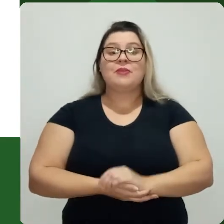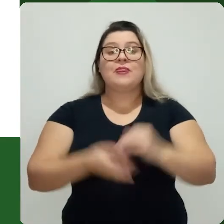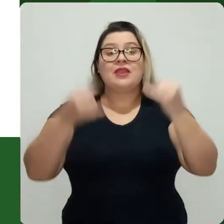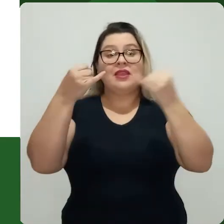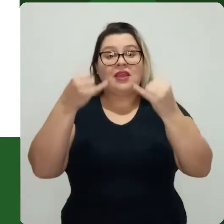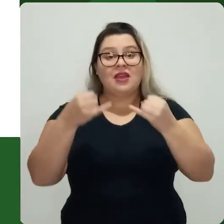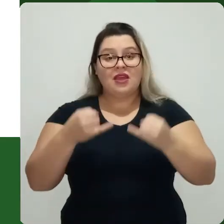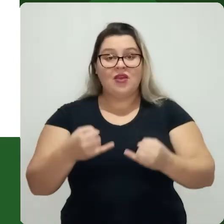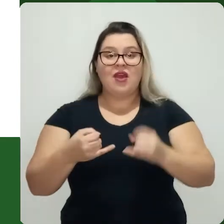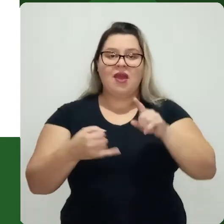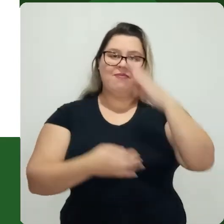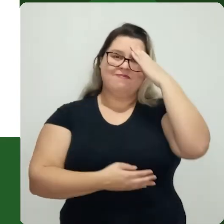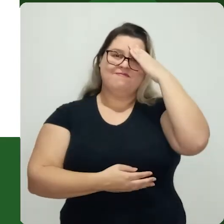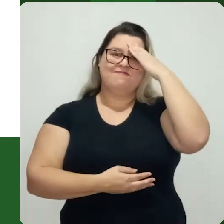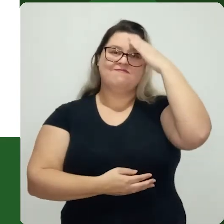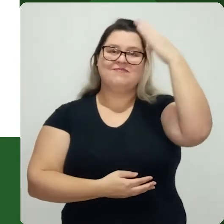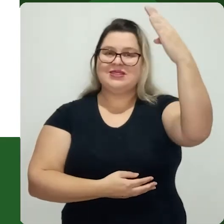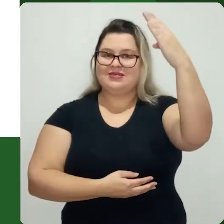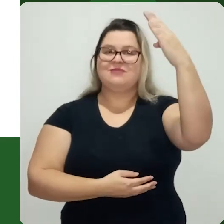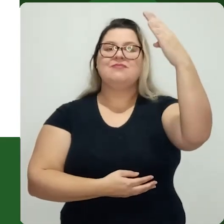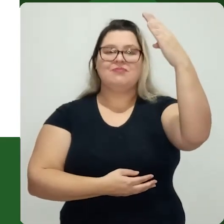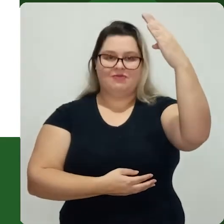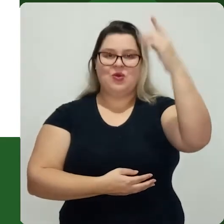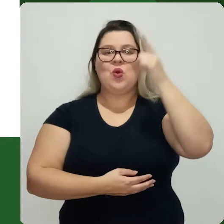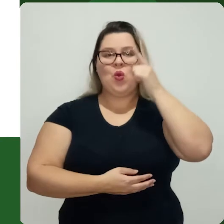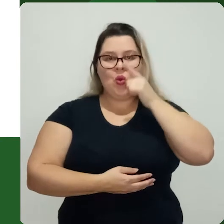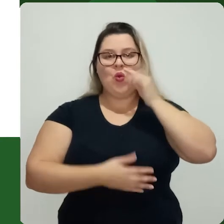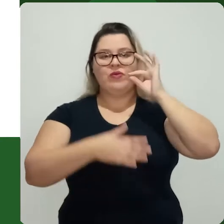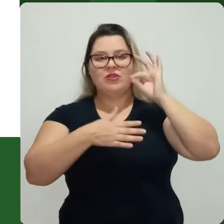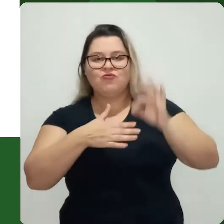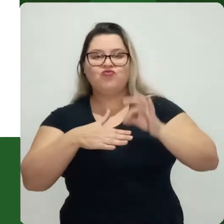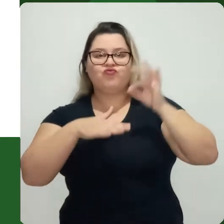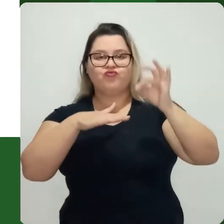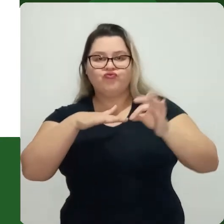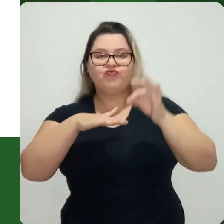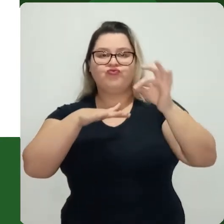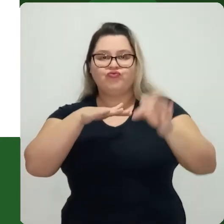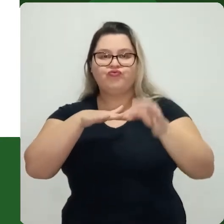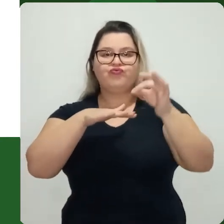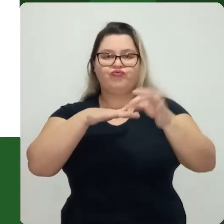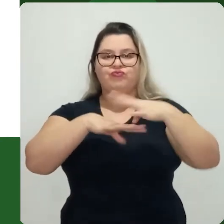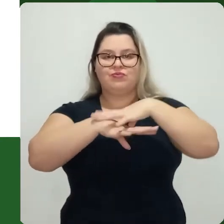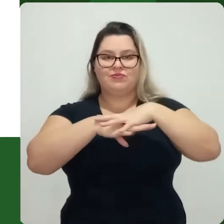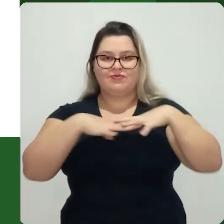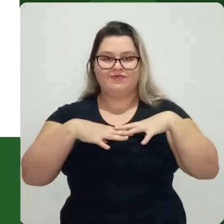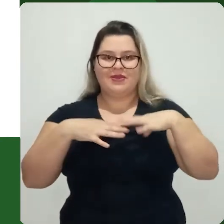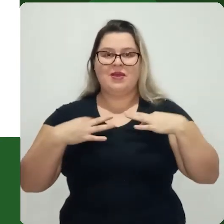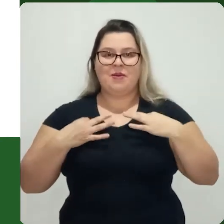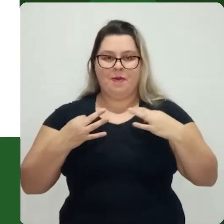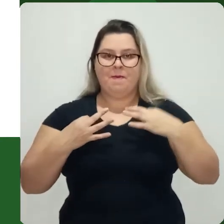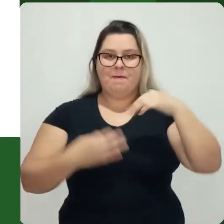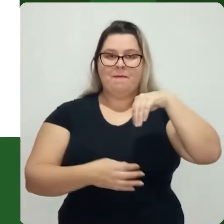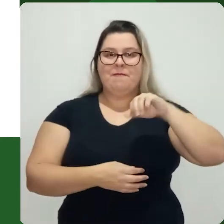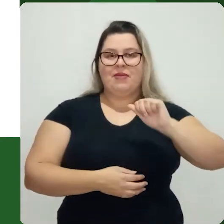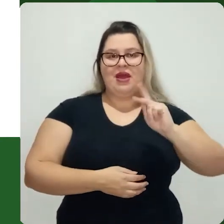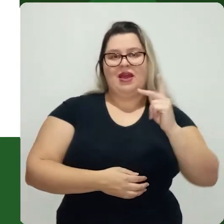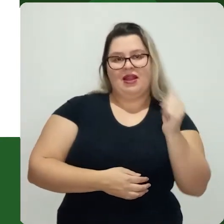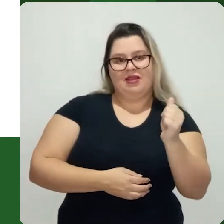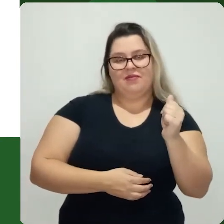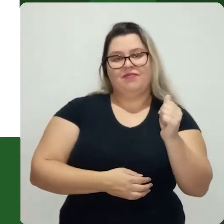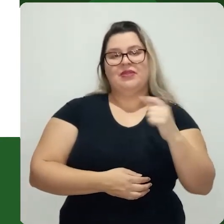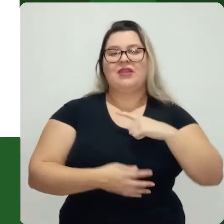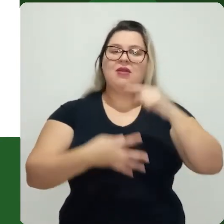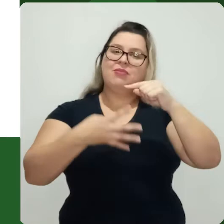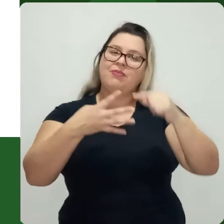As agulhas se constituem o principal elemento formador de malha. Elas podem ser de lingueta,